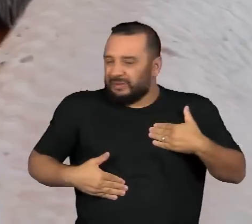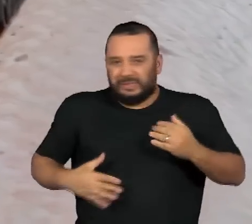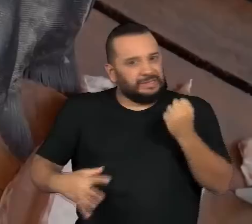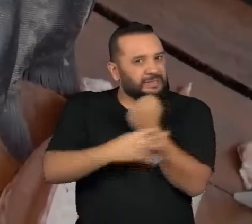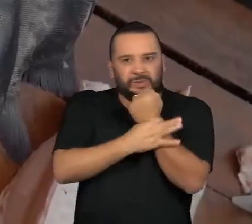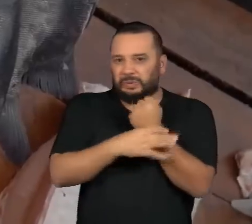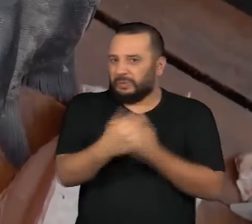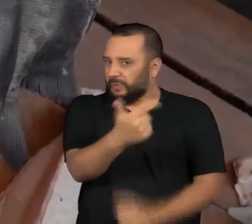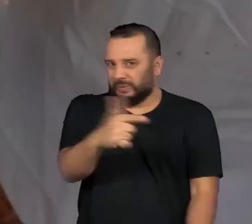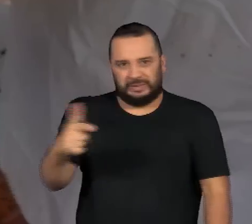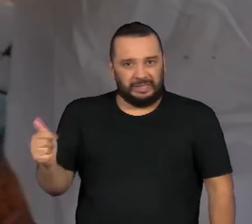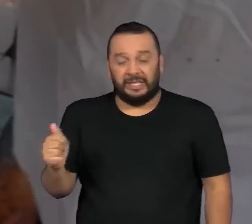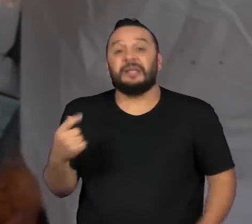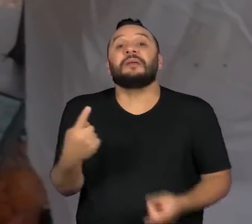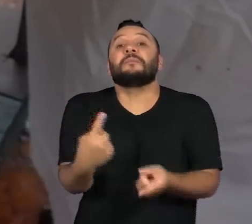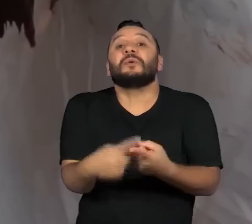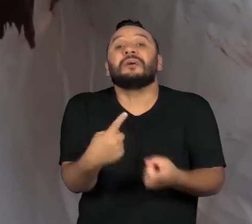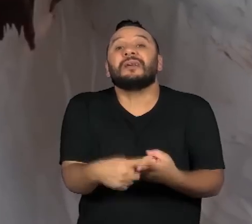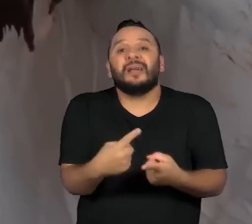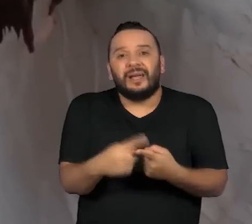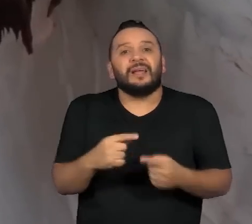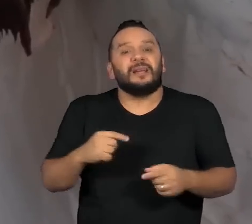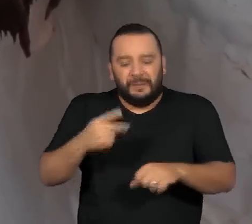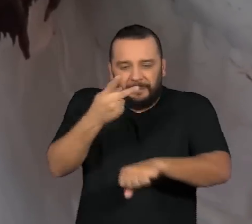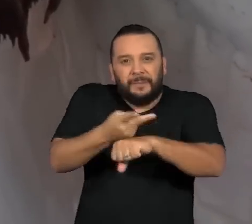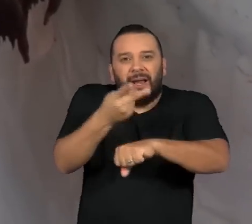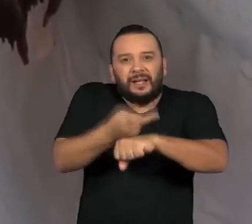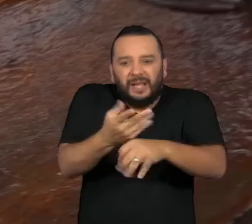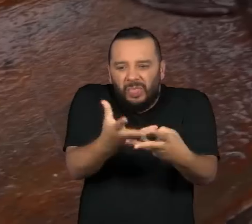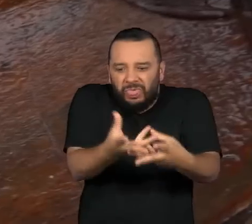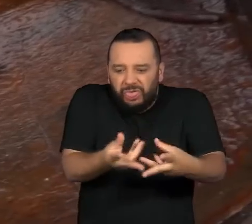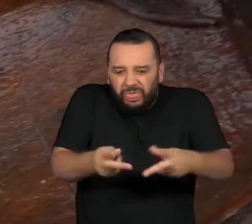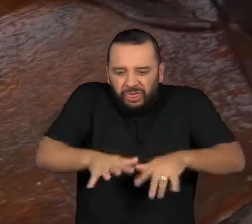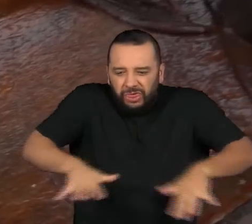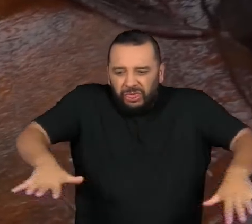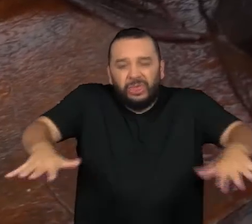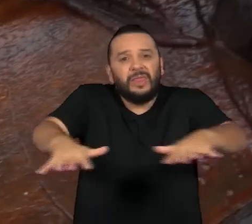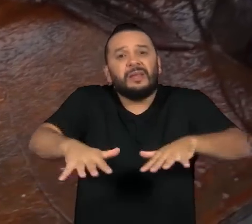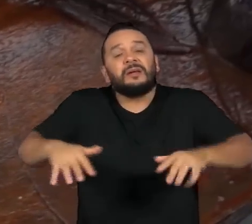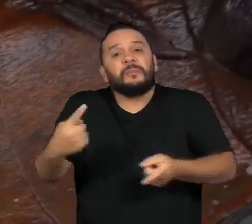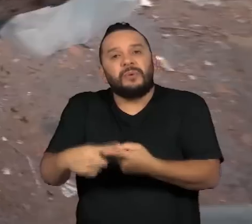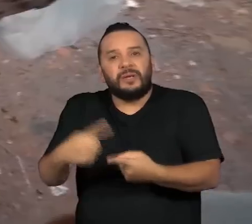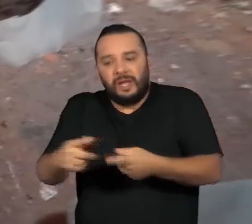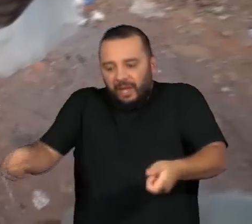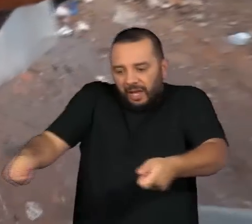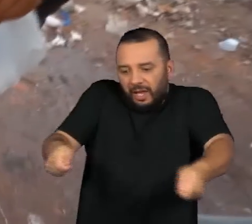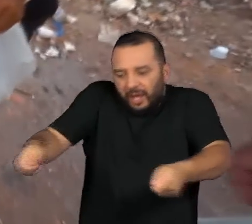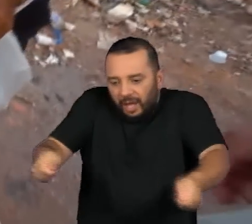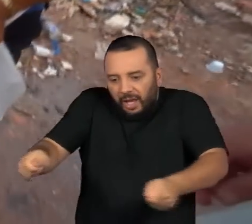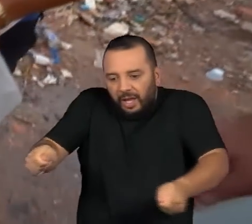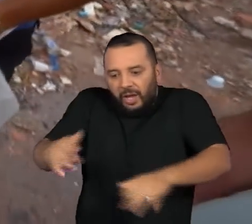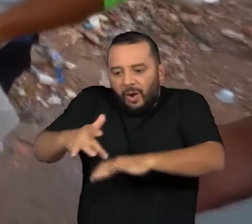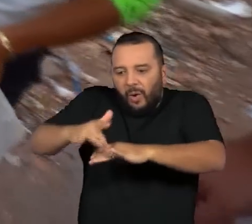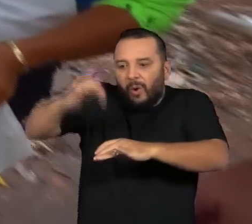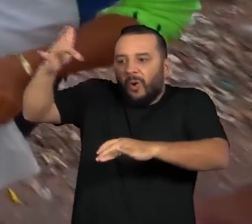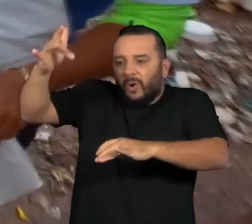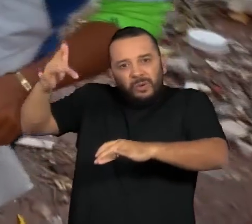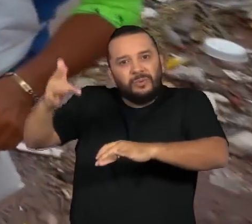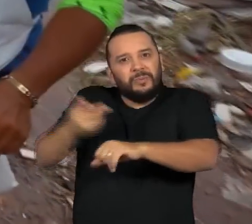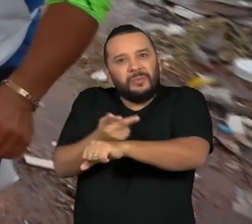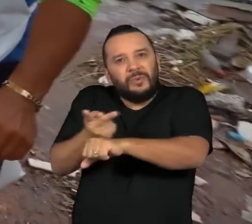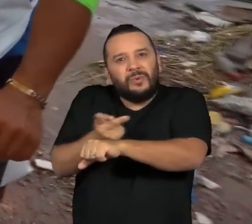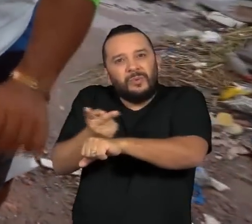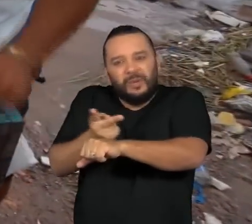são resultado do garimpo na região. Os piores índices estão em Roraima, com 40% dos peixes